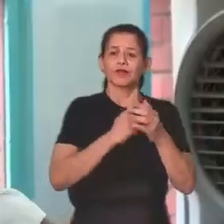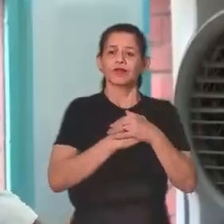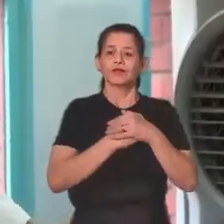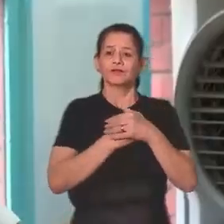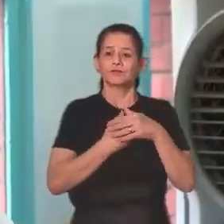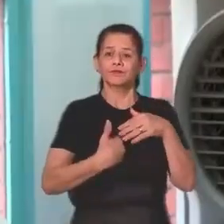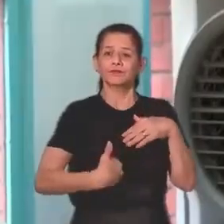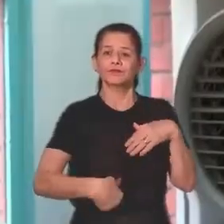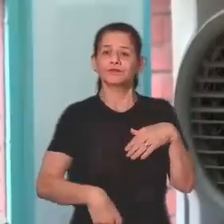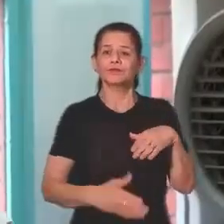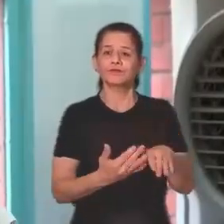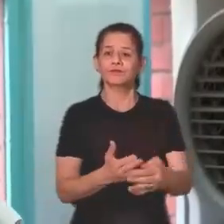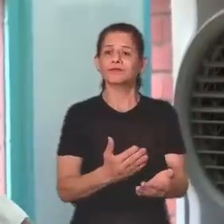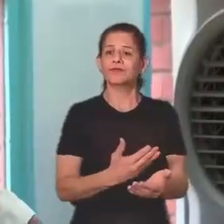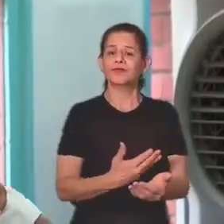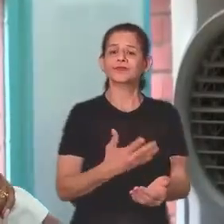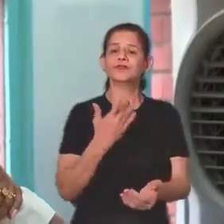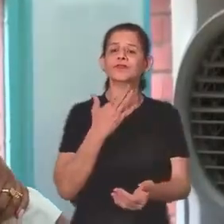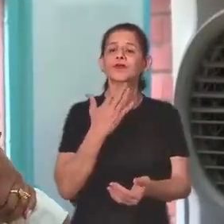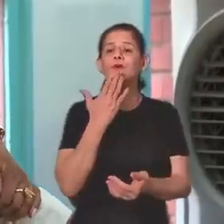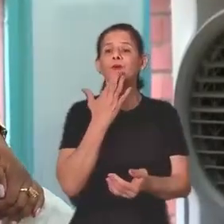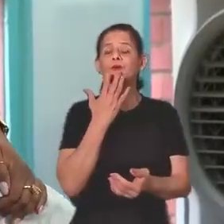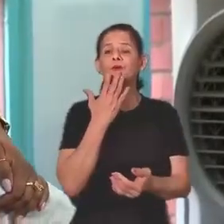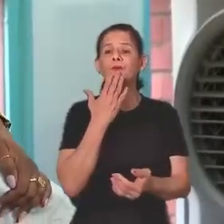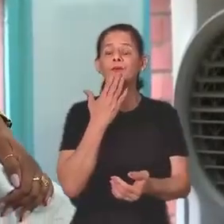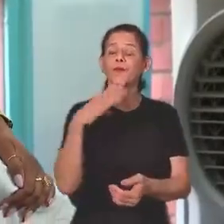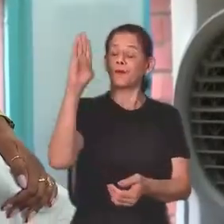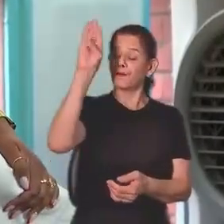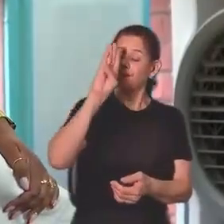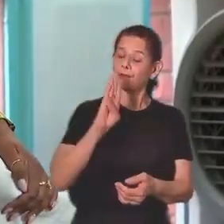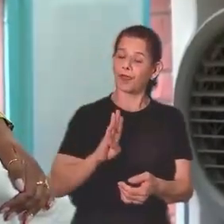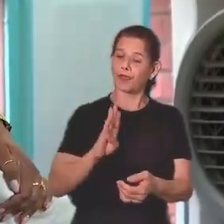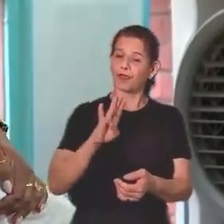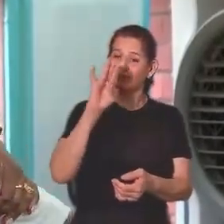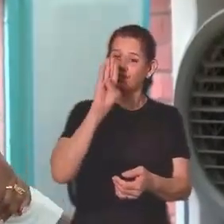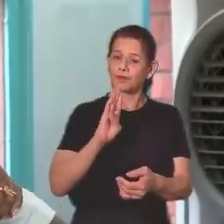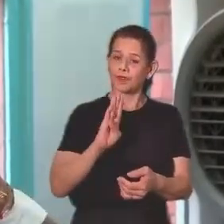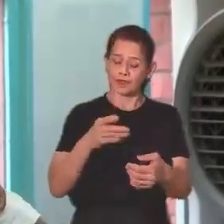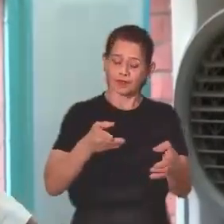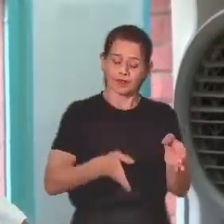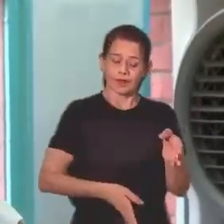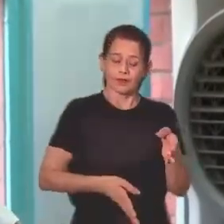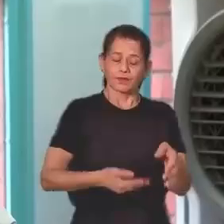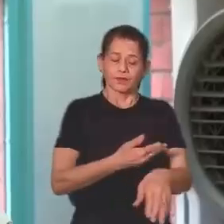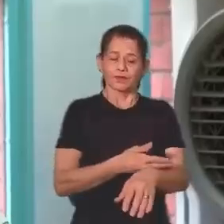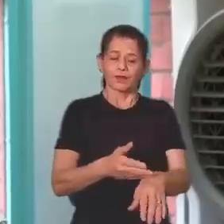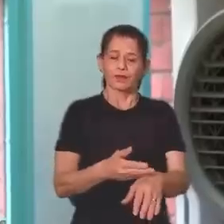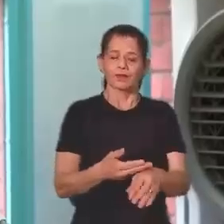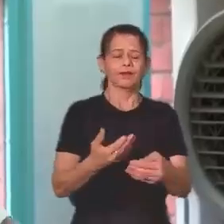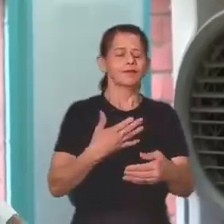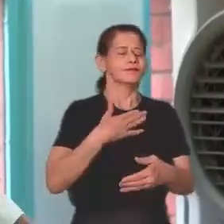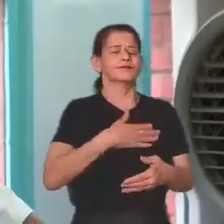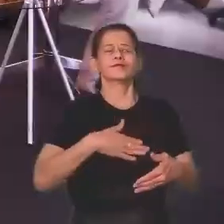um sapato de cor bege. É um prazer estar aqui com vocês, gente.